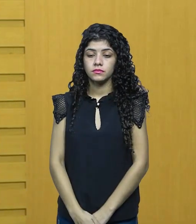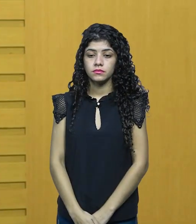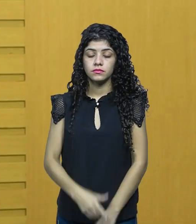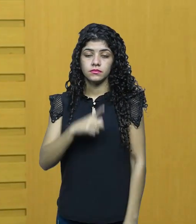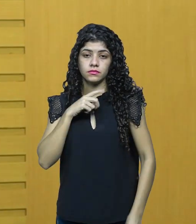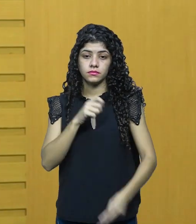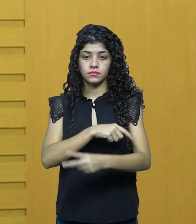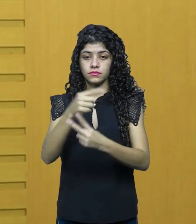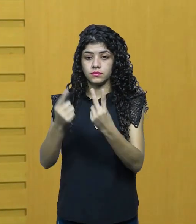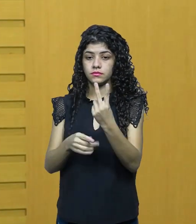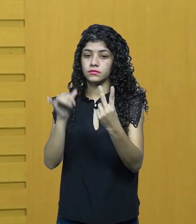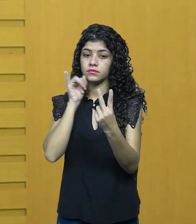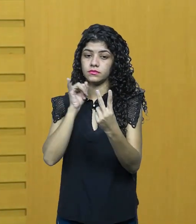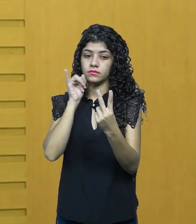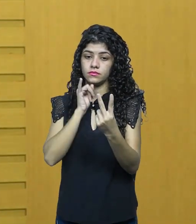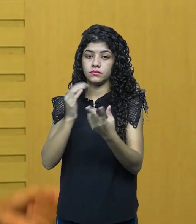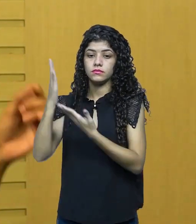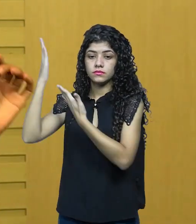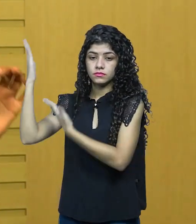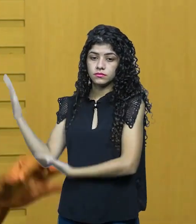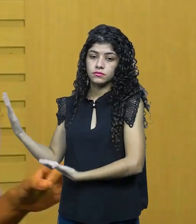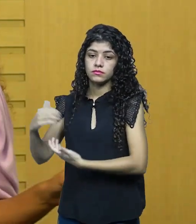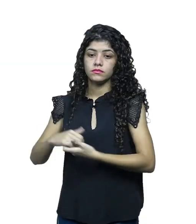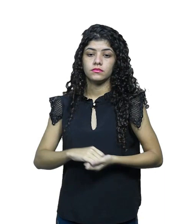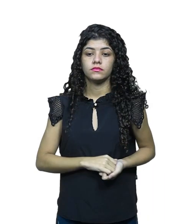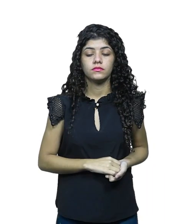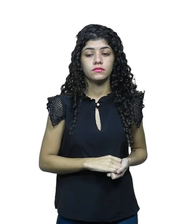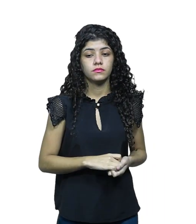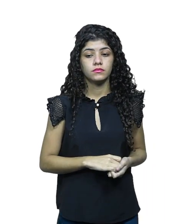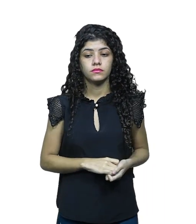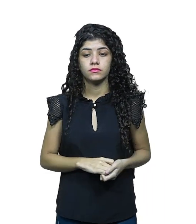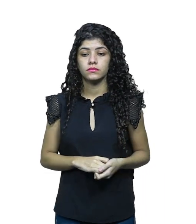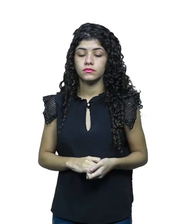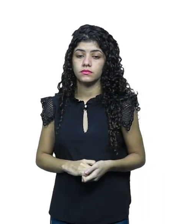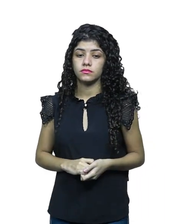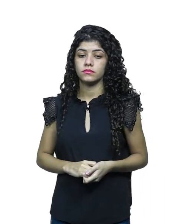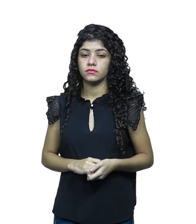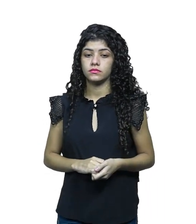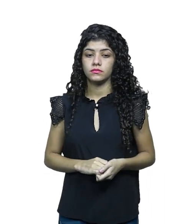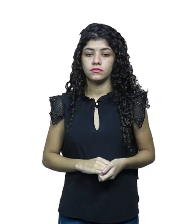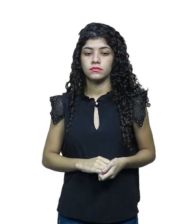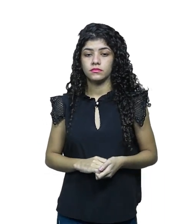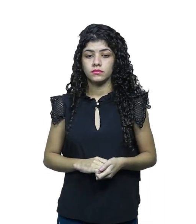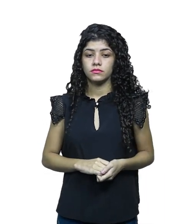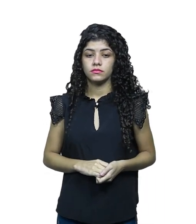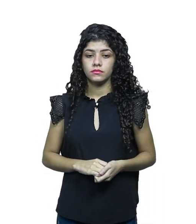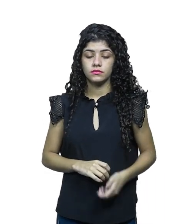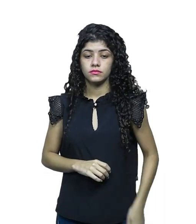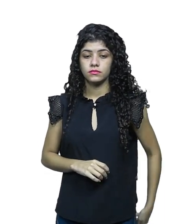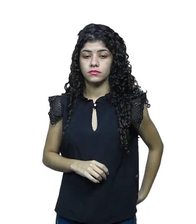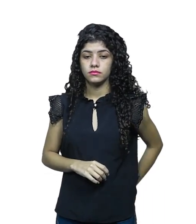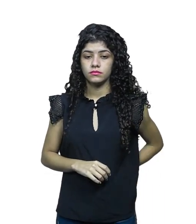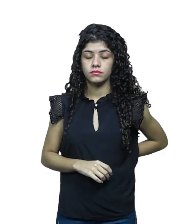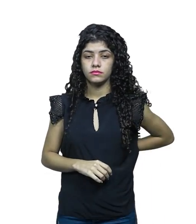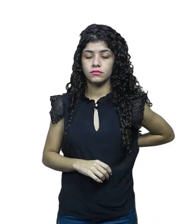processo. Então, trouxe aqui 2 exemplos. Primeiro, um cabeçalho que tem até uma coisinha especial, que é o interno